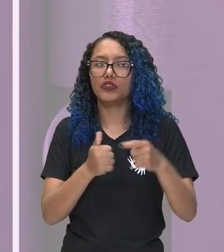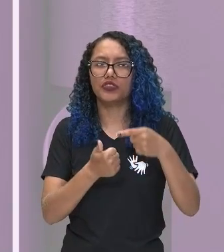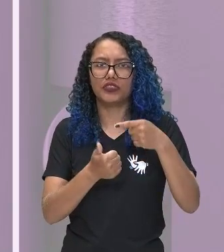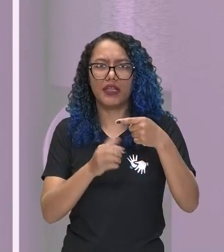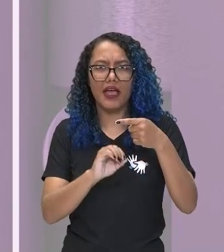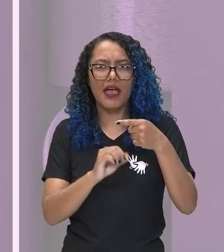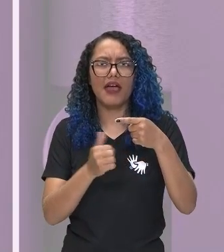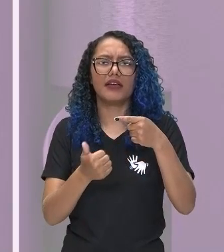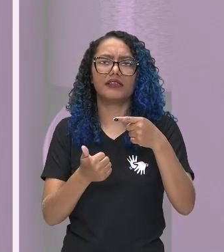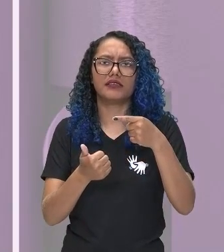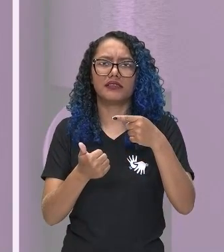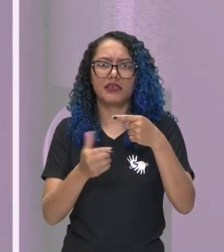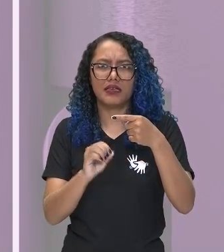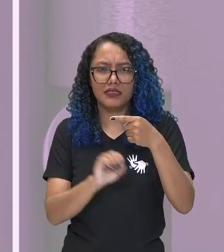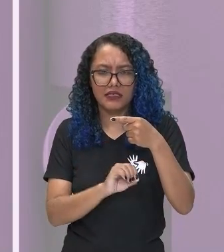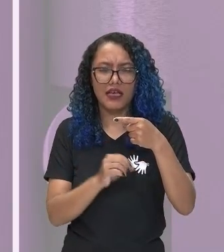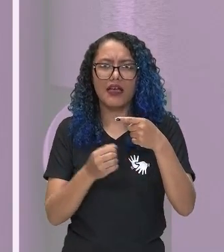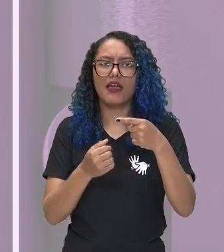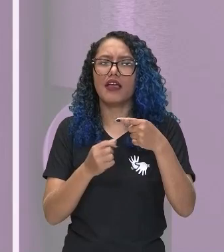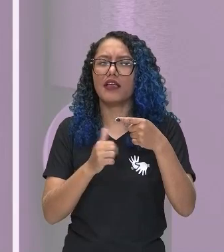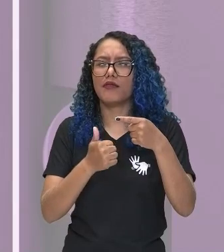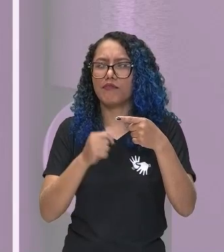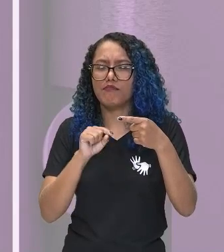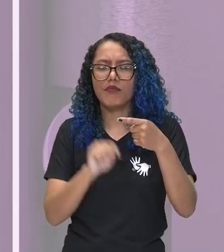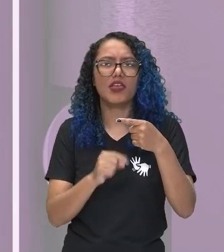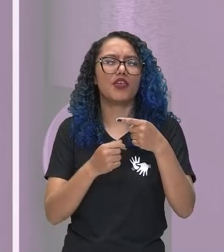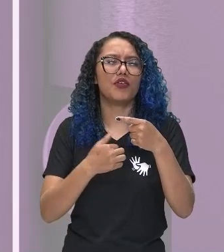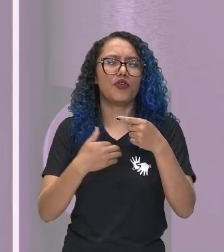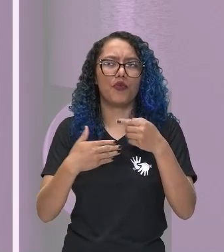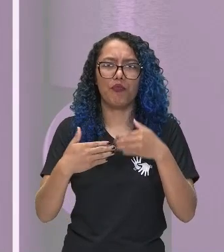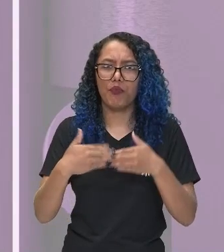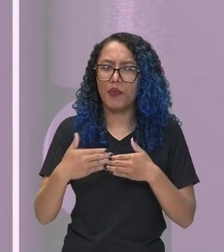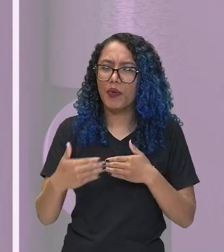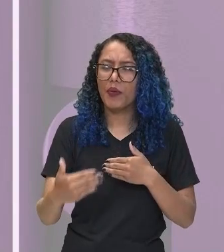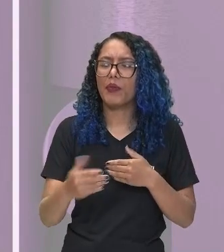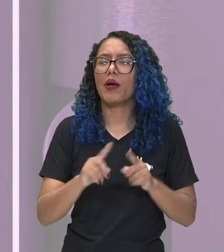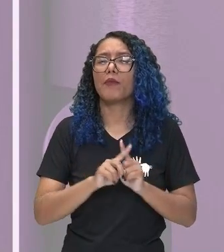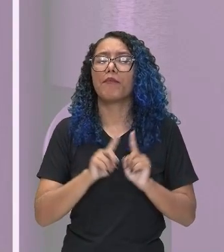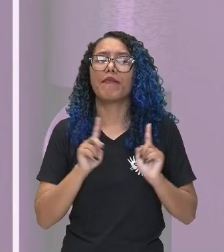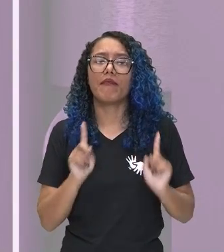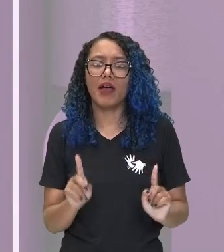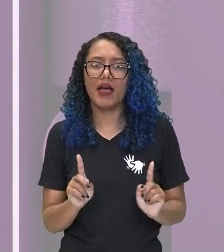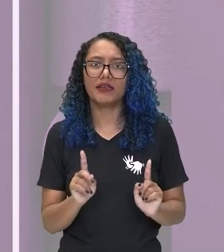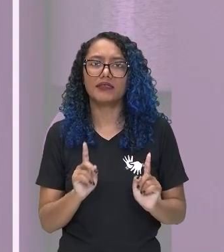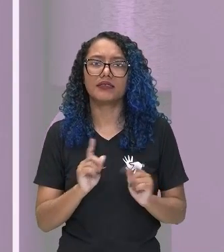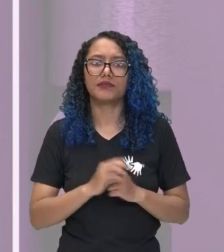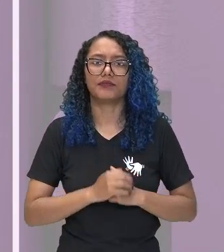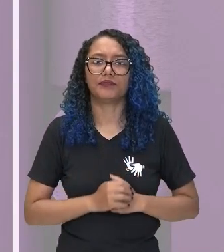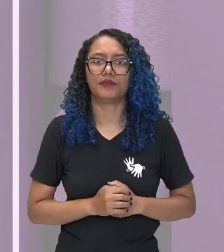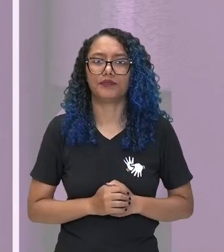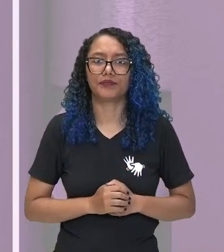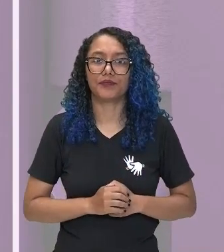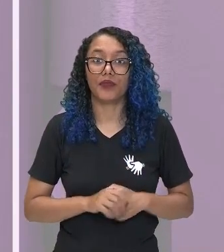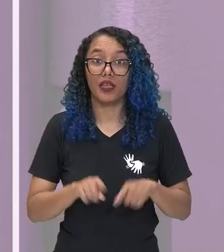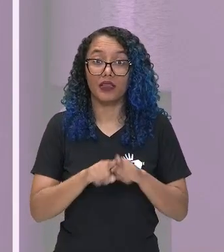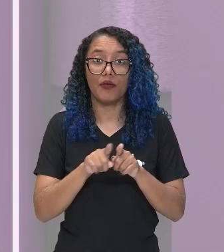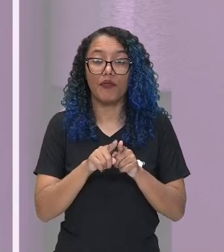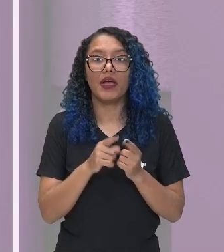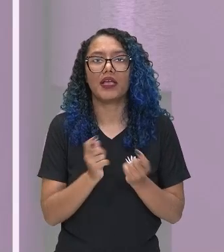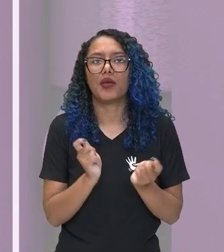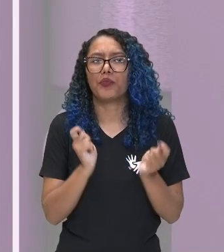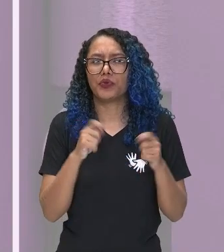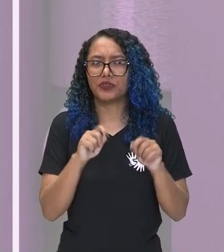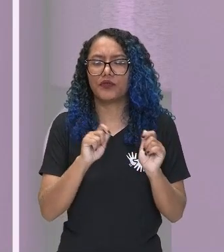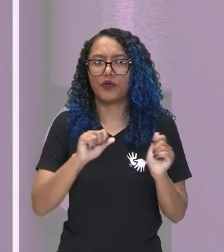1000, 10.000 e por aí vai. Mas o interessante é que fração decimal pode ser transformado em